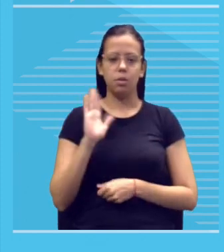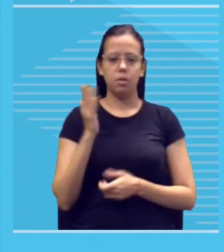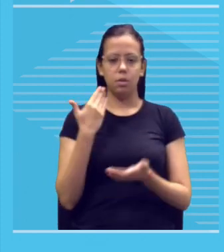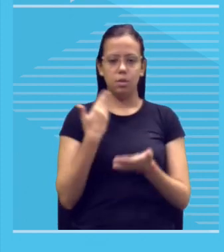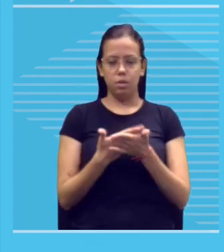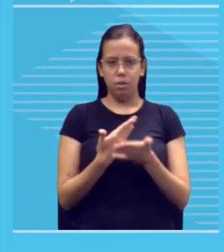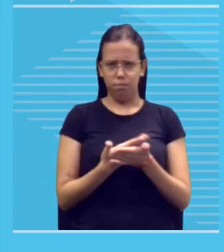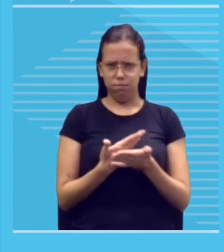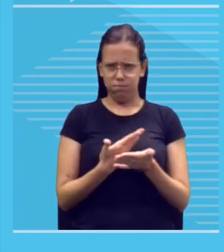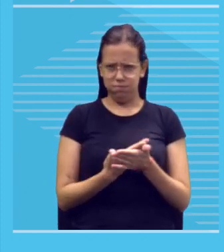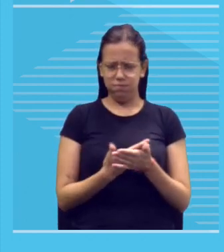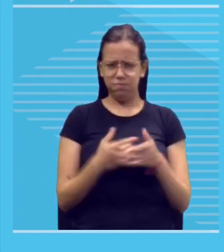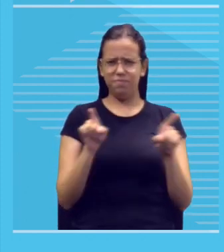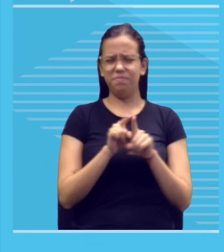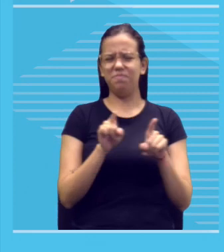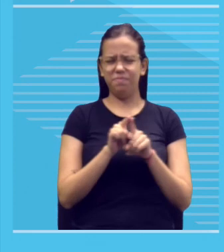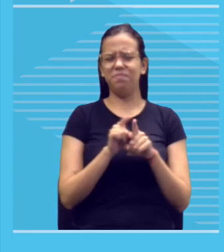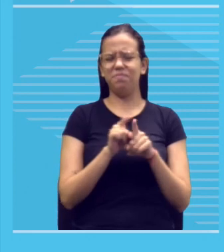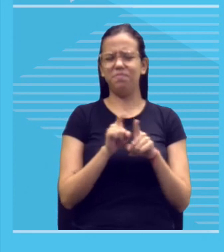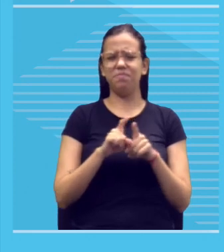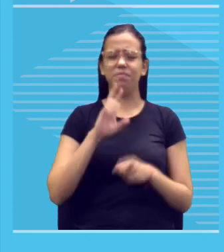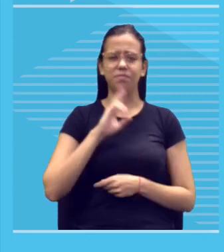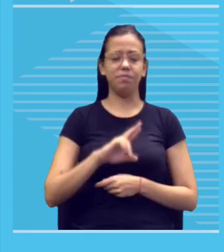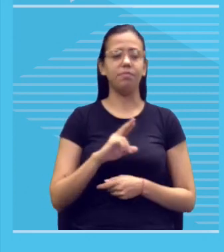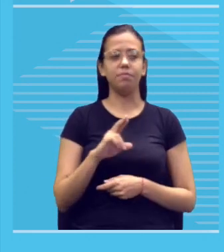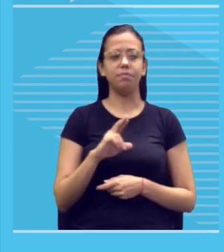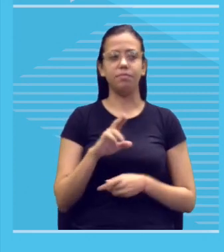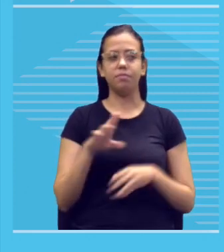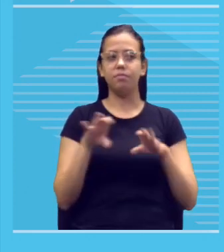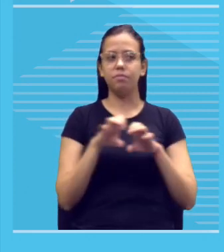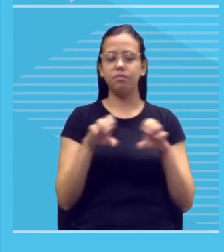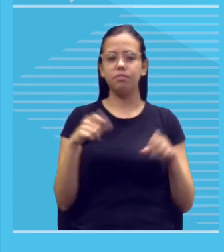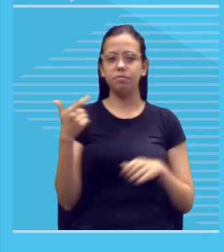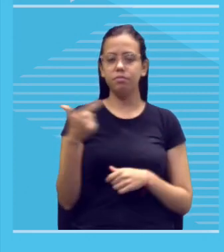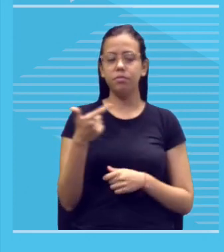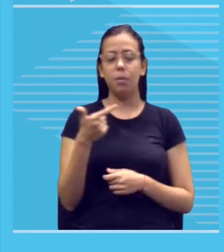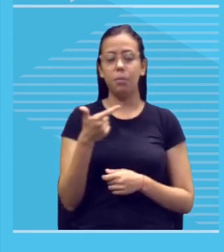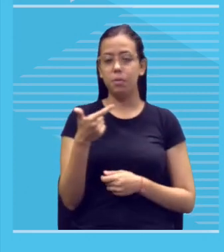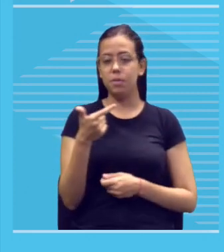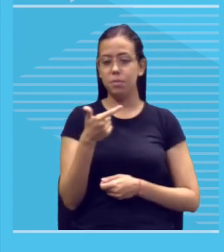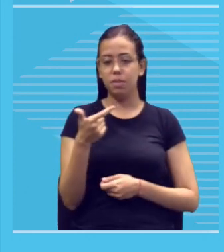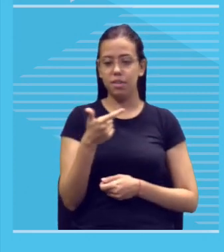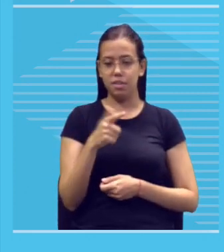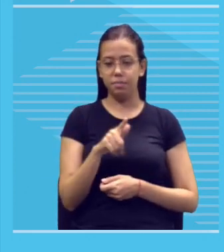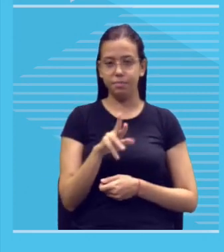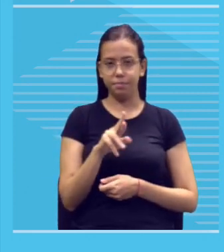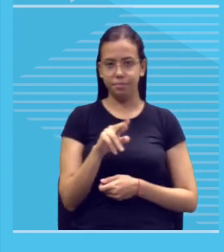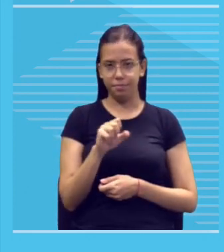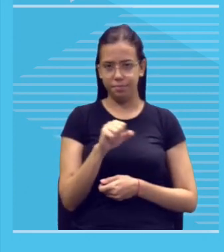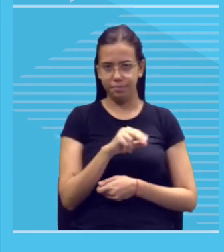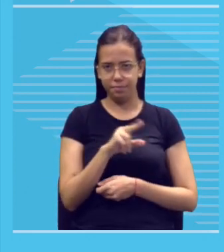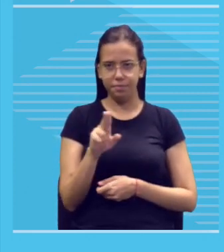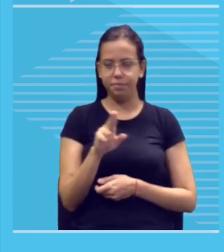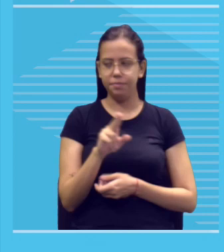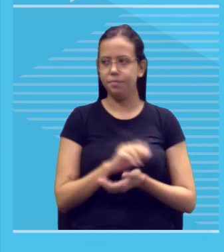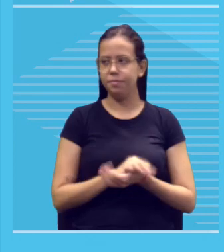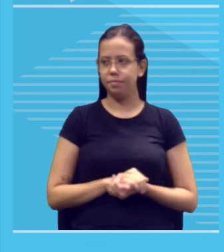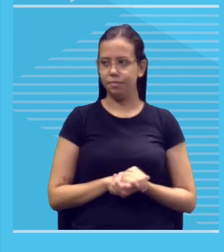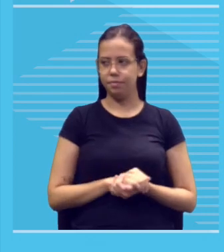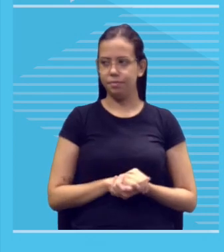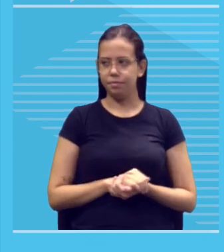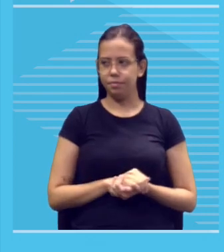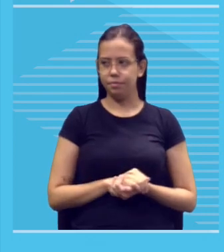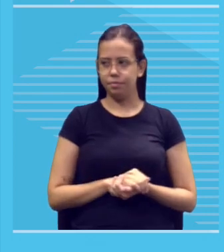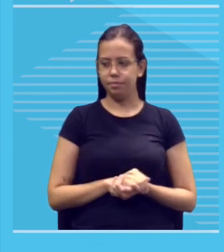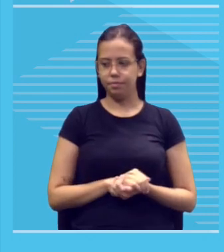do segundo grau né com o professor Alexandro kesler Como assim professor a gente poderia ter montado a expressão